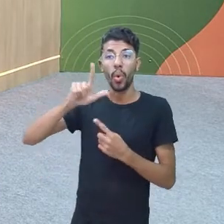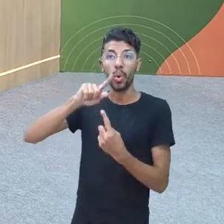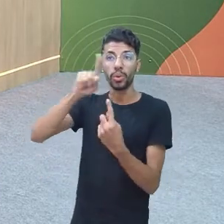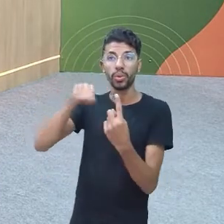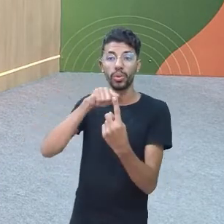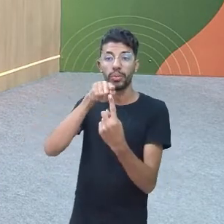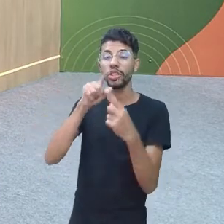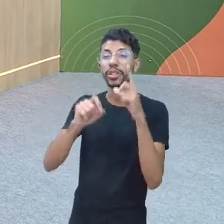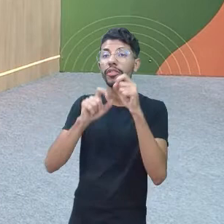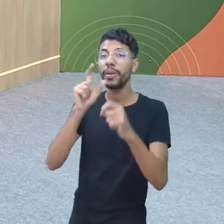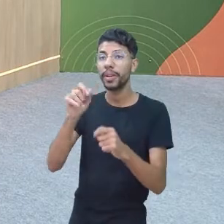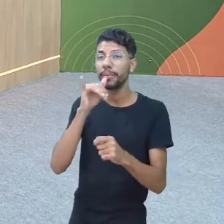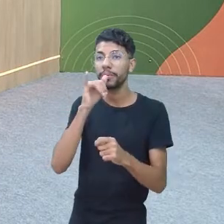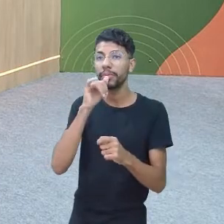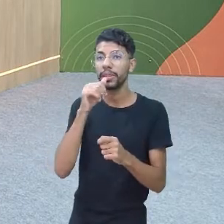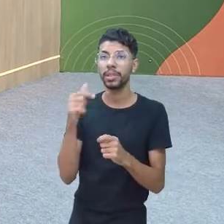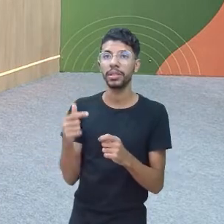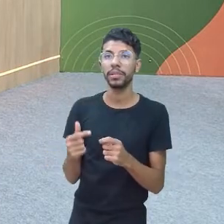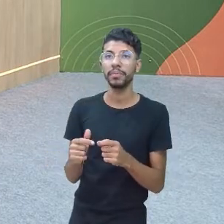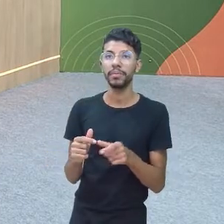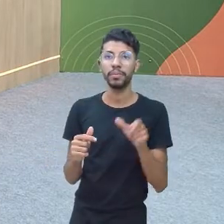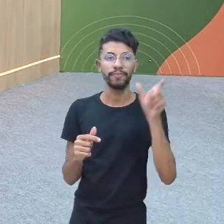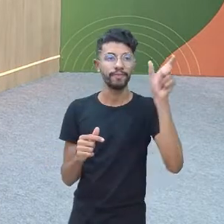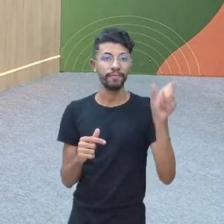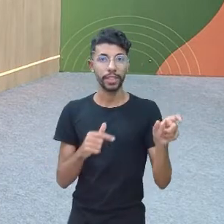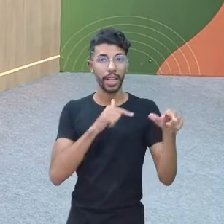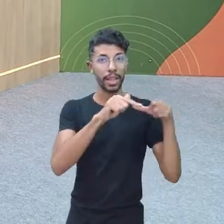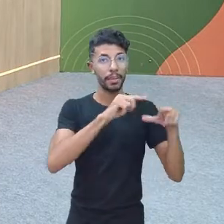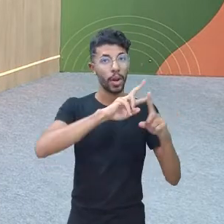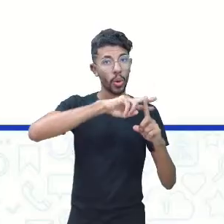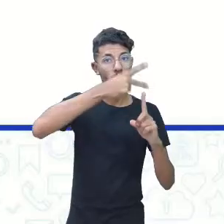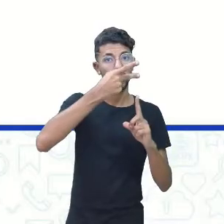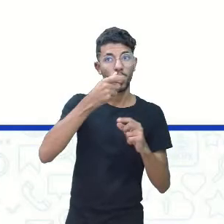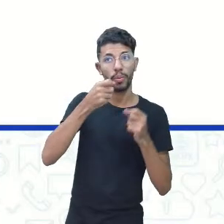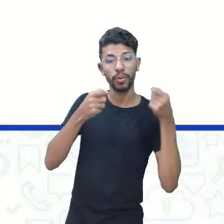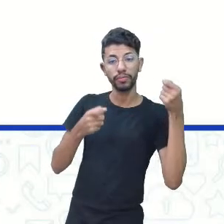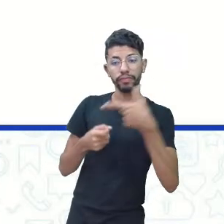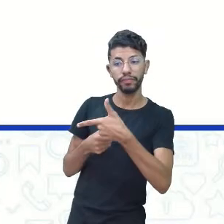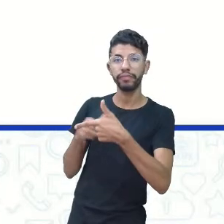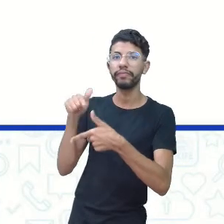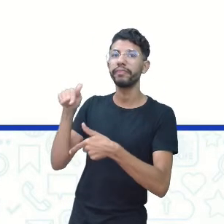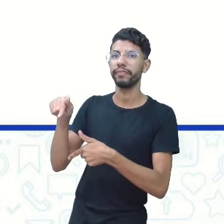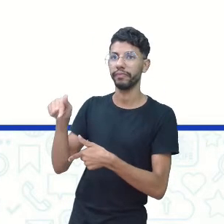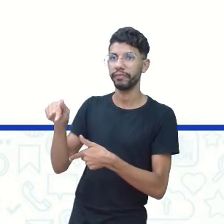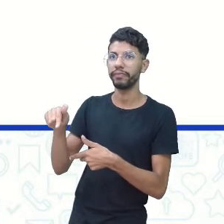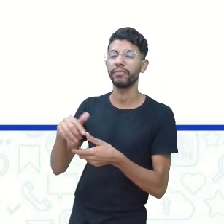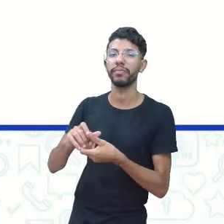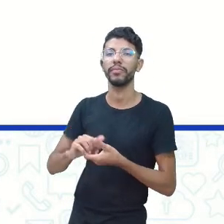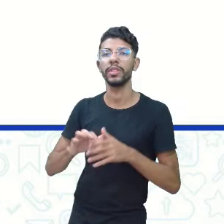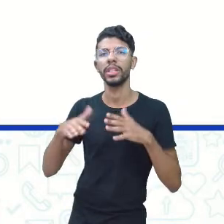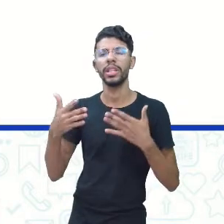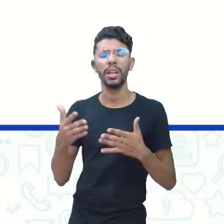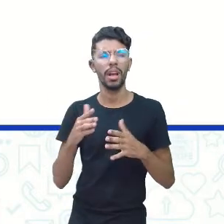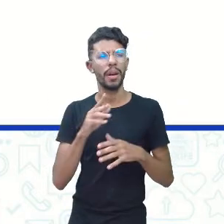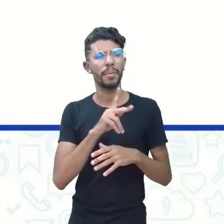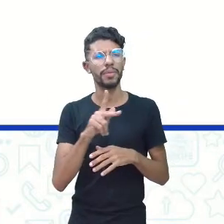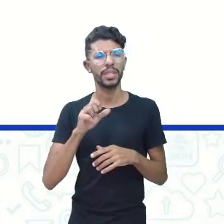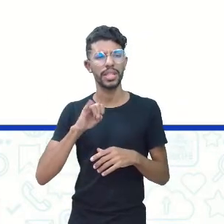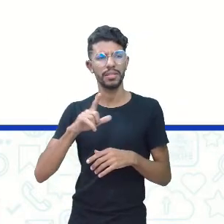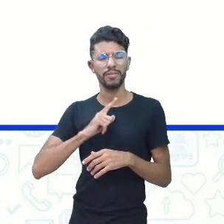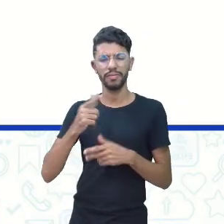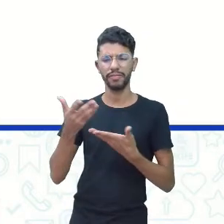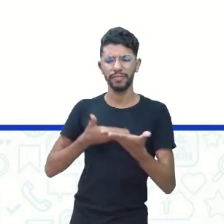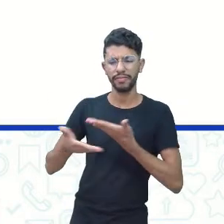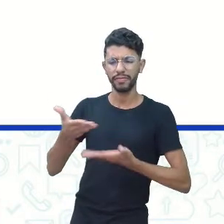um trabalhou o dobro do outro. Então, peraí, professora. Se eu tenho agora essa relação, a minha conta já não pode